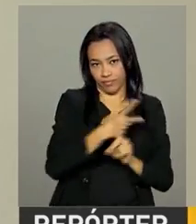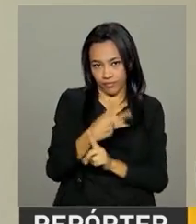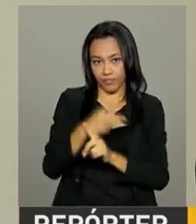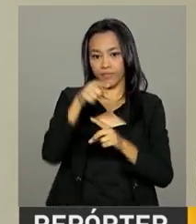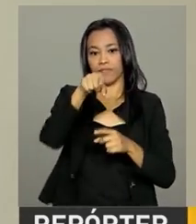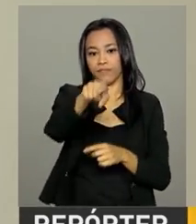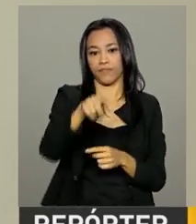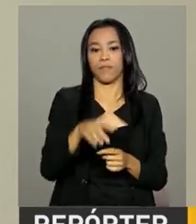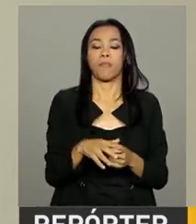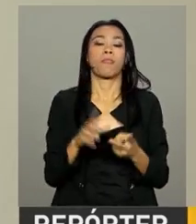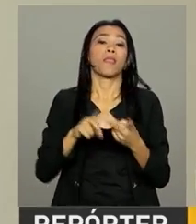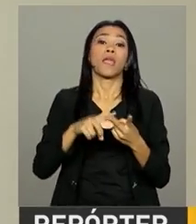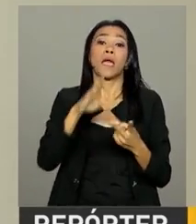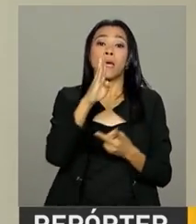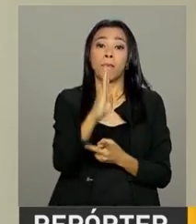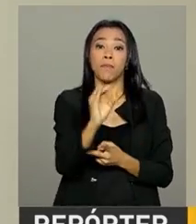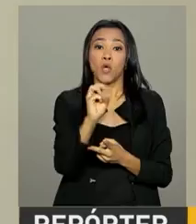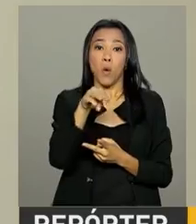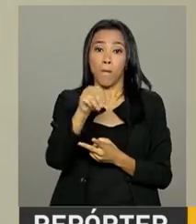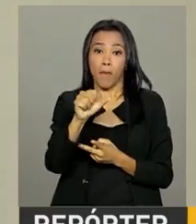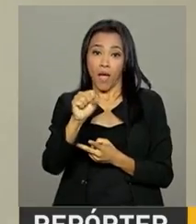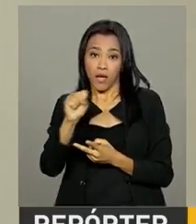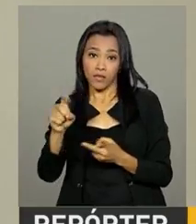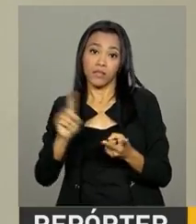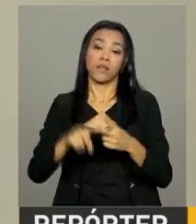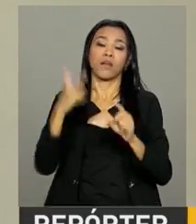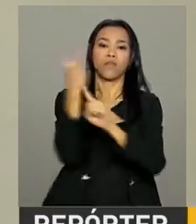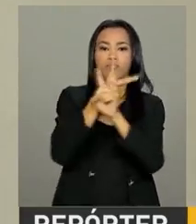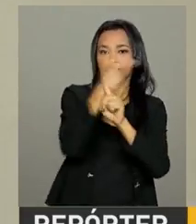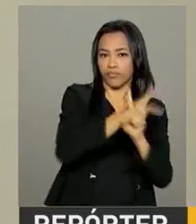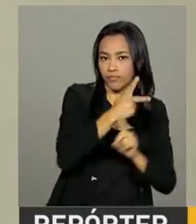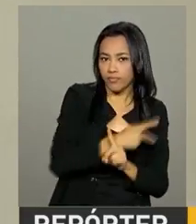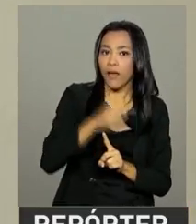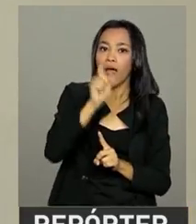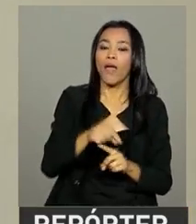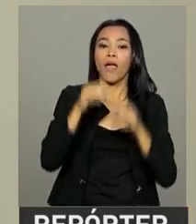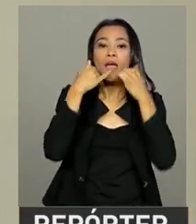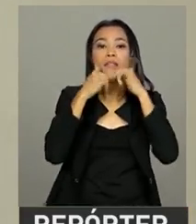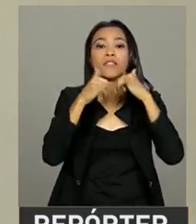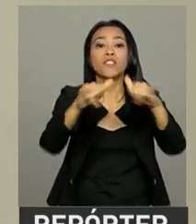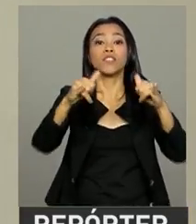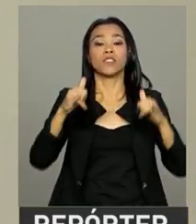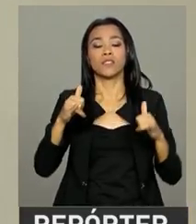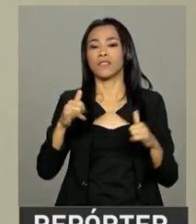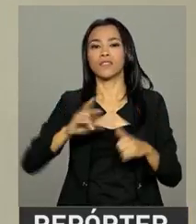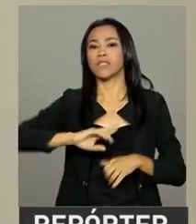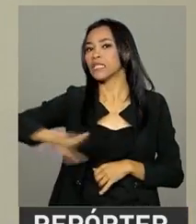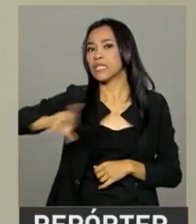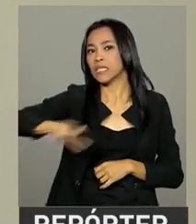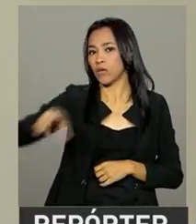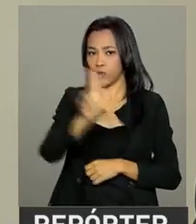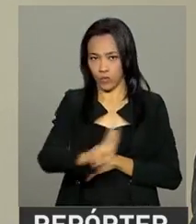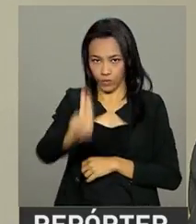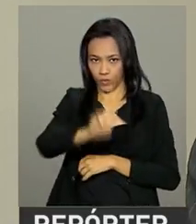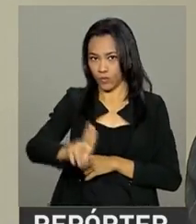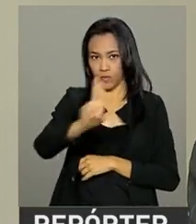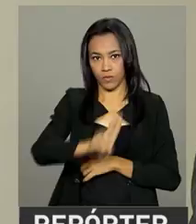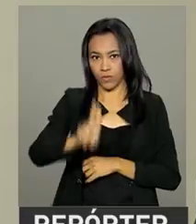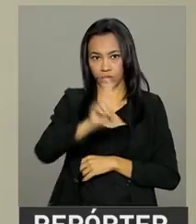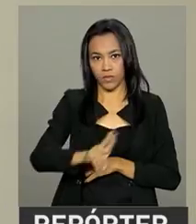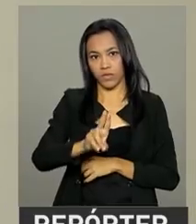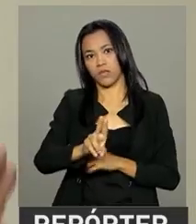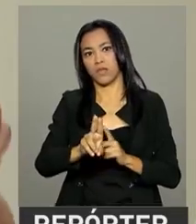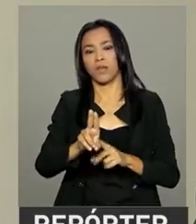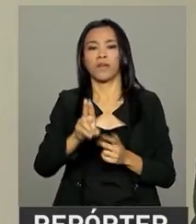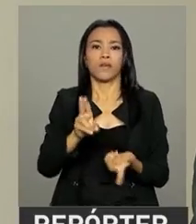biomassa eólica são gerações de energias que não usam de energias fósseis